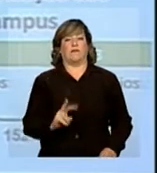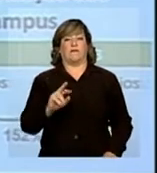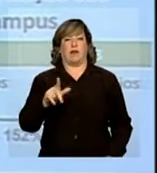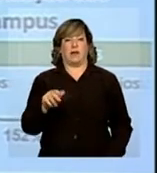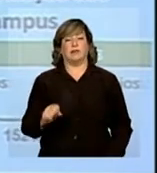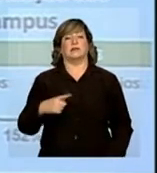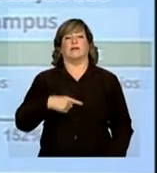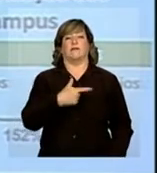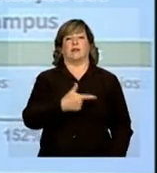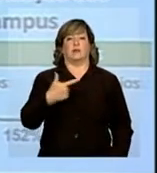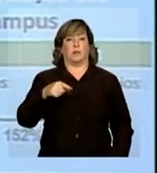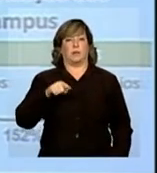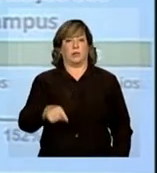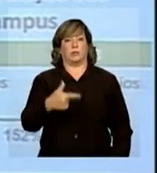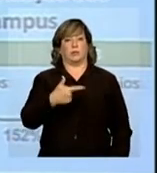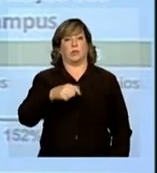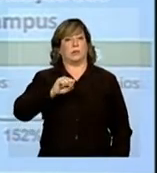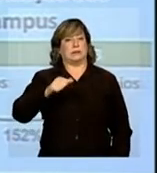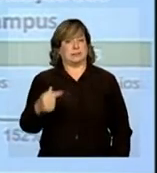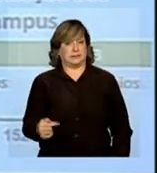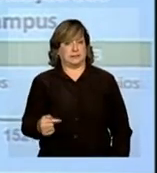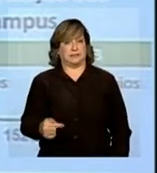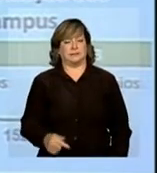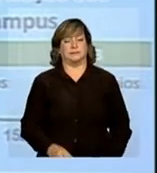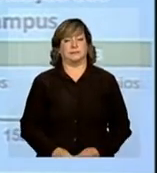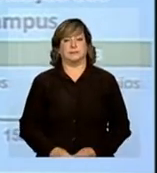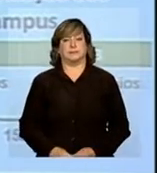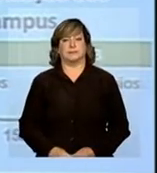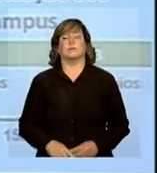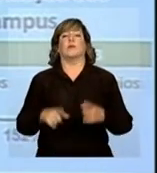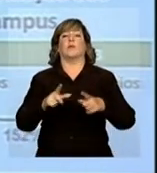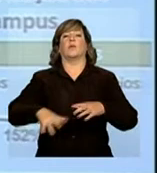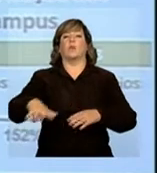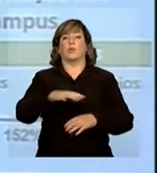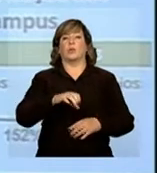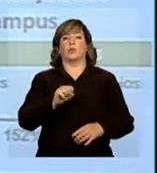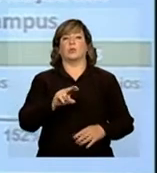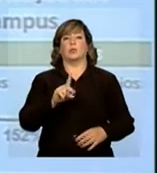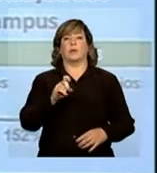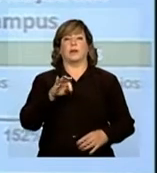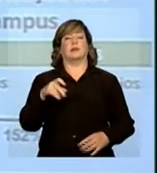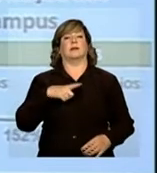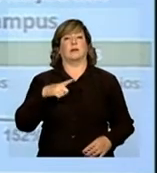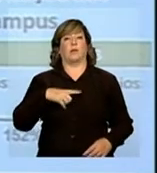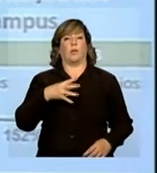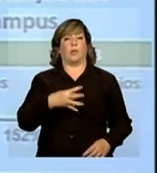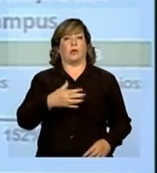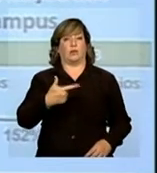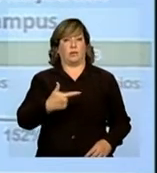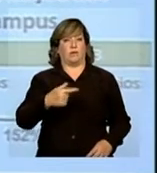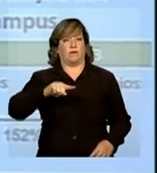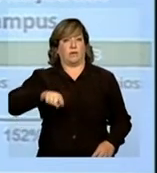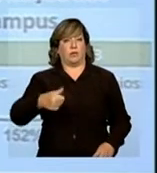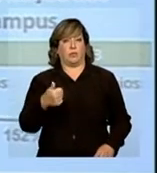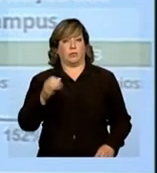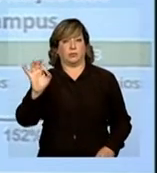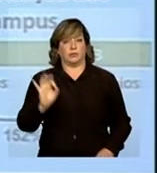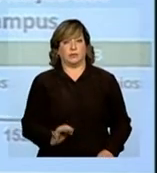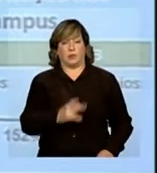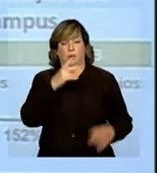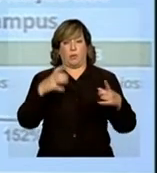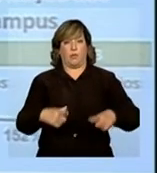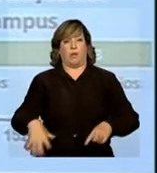Vagas 22 1287 e a região sudeste que tem 42,1 por cento da população